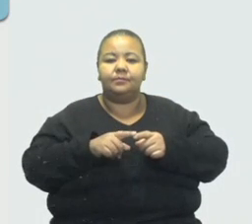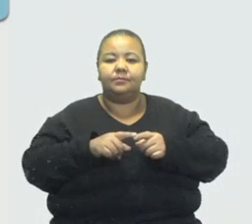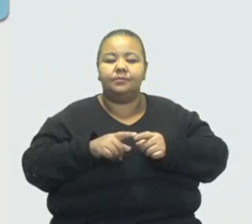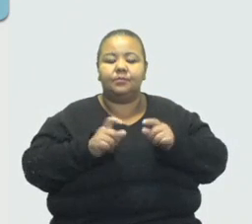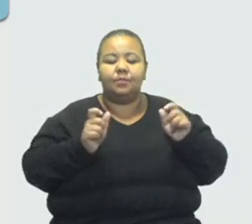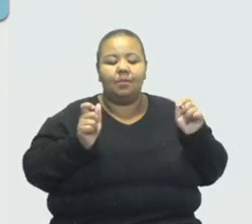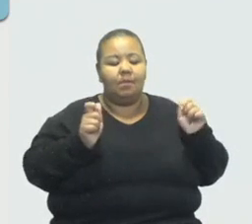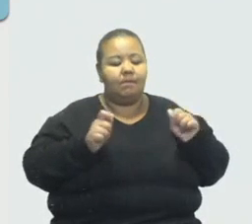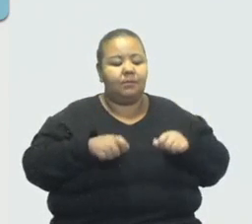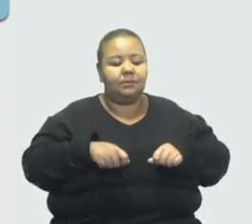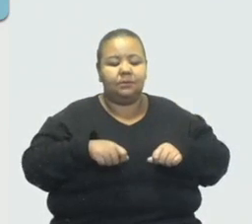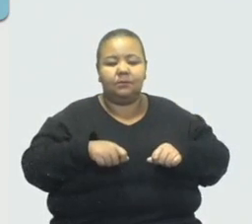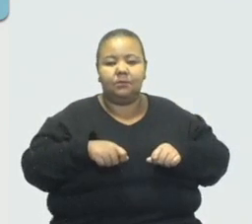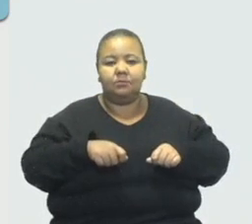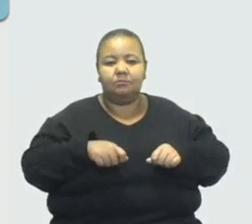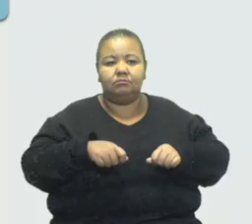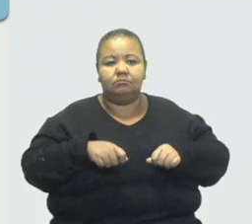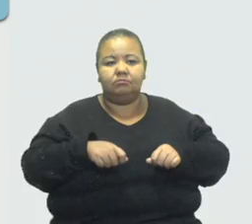em possível,